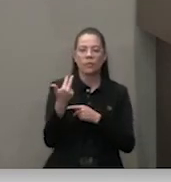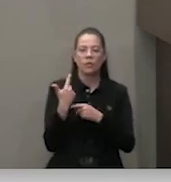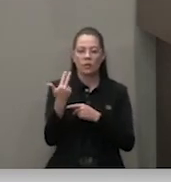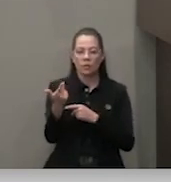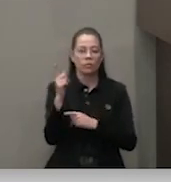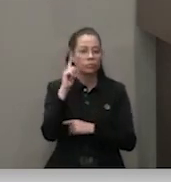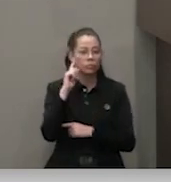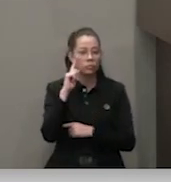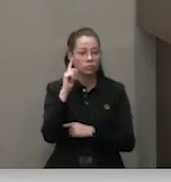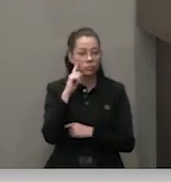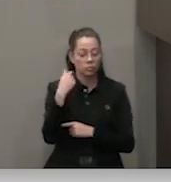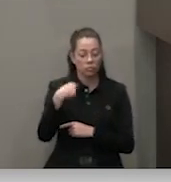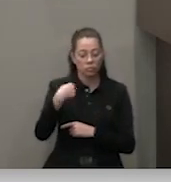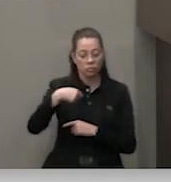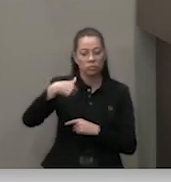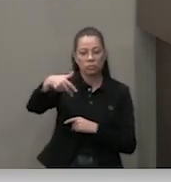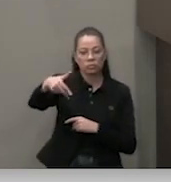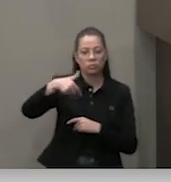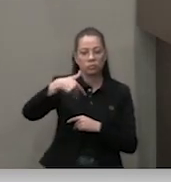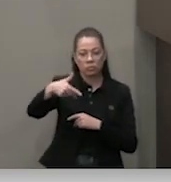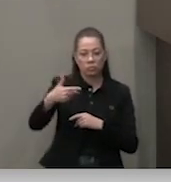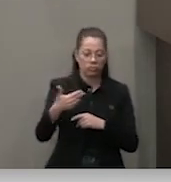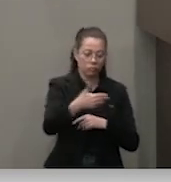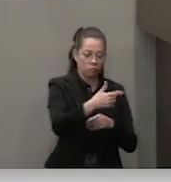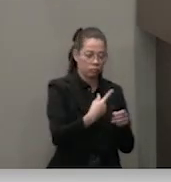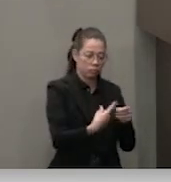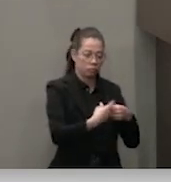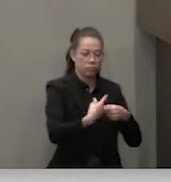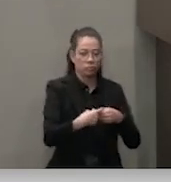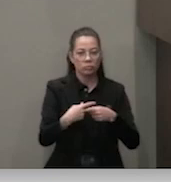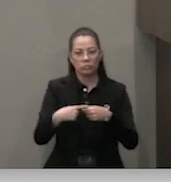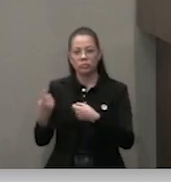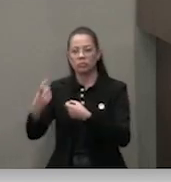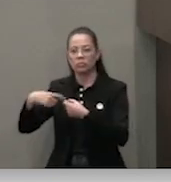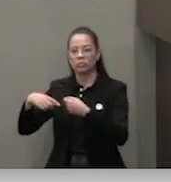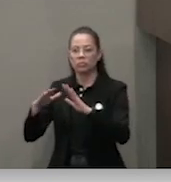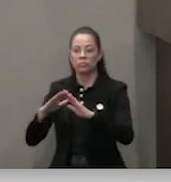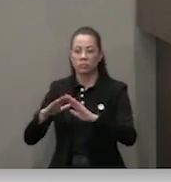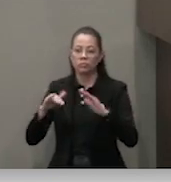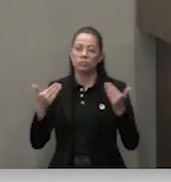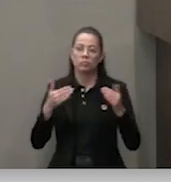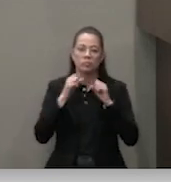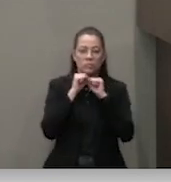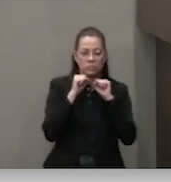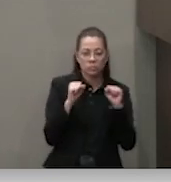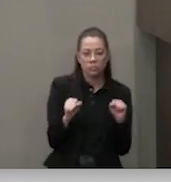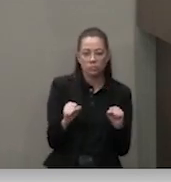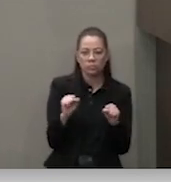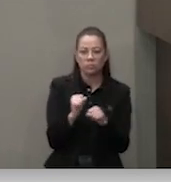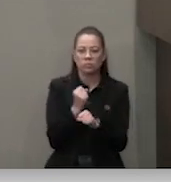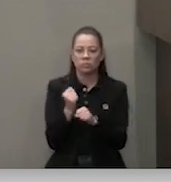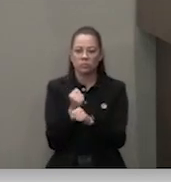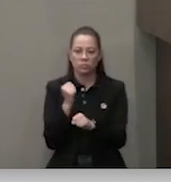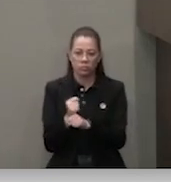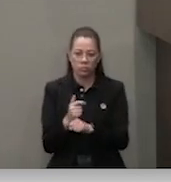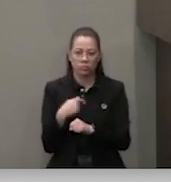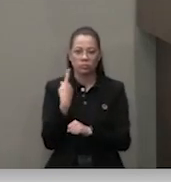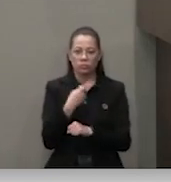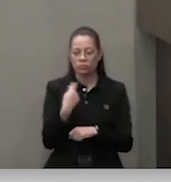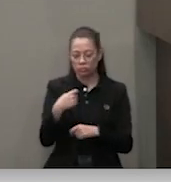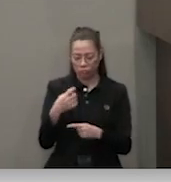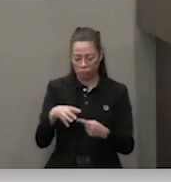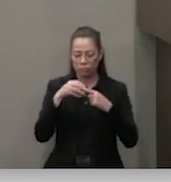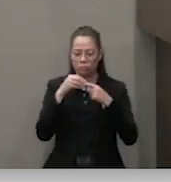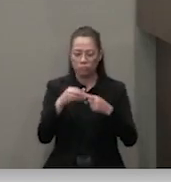que vem todo dia mora lá 13 14 km então nosso secretário vamos lá vamos